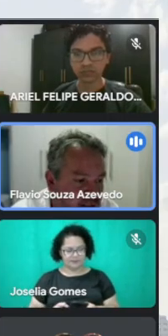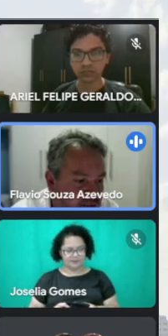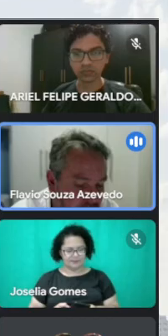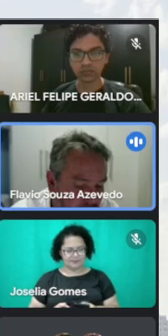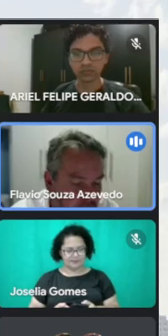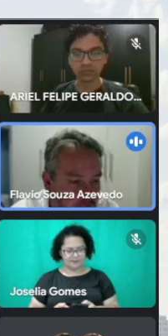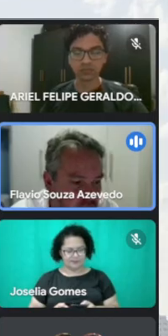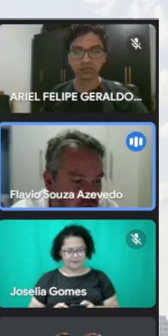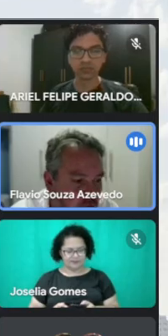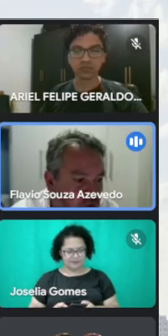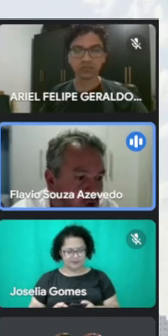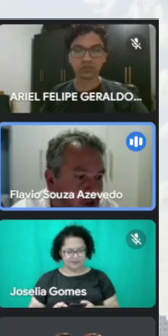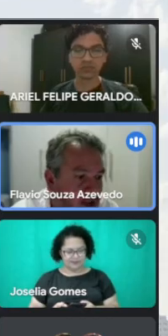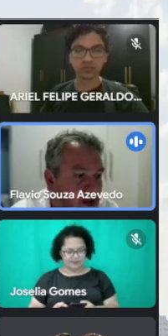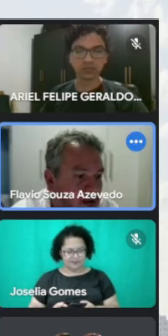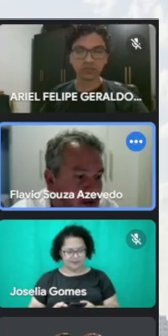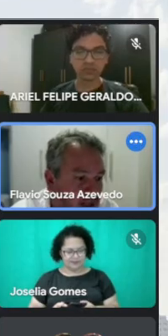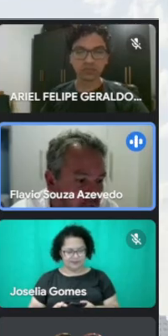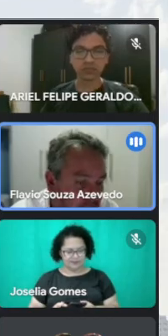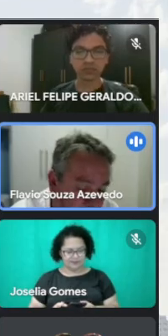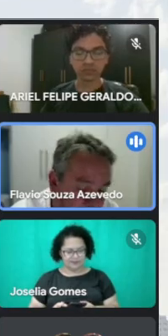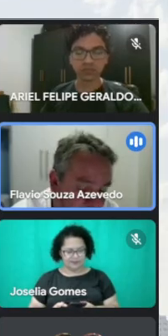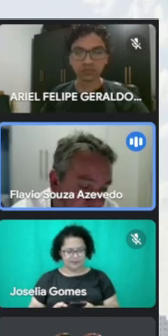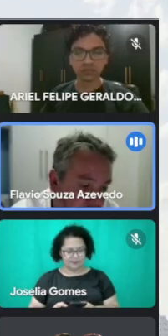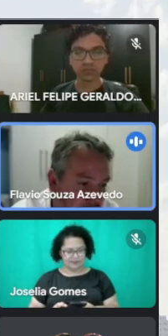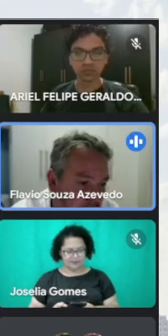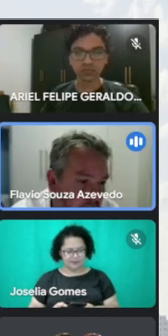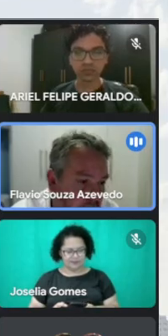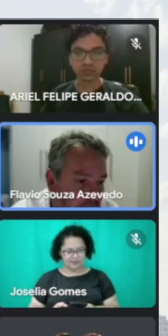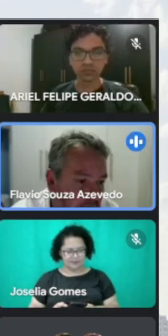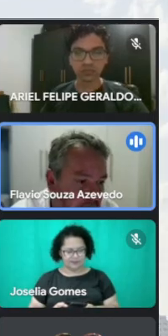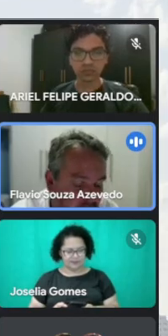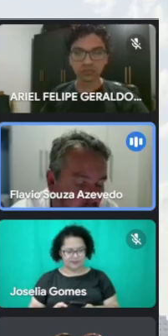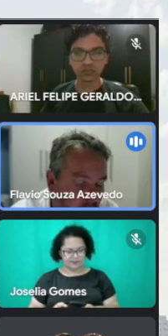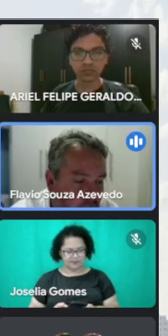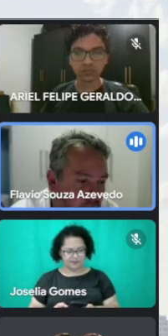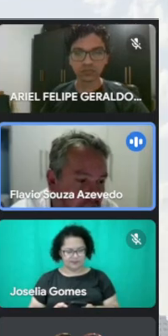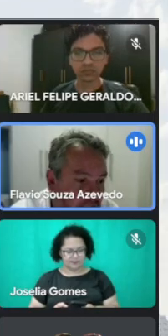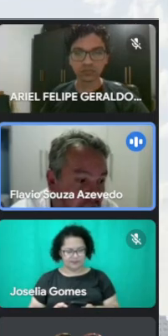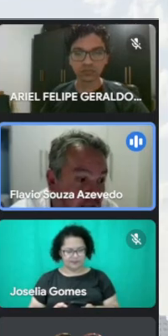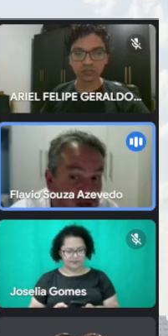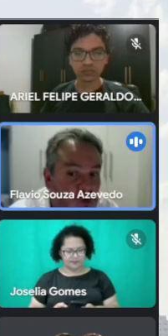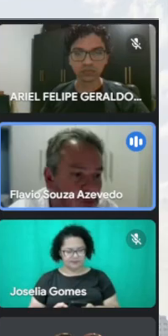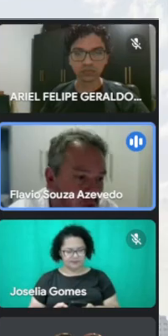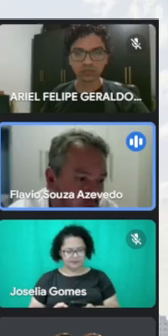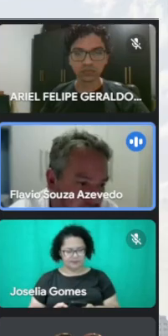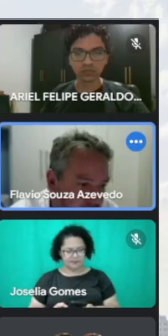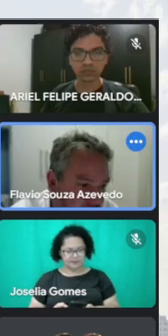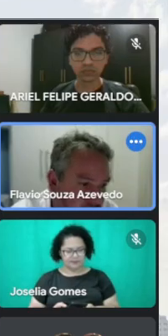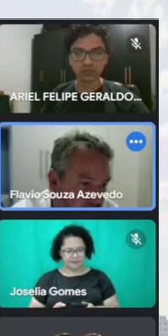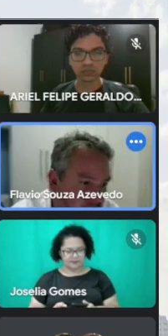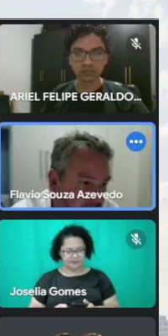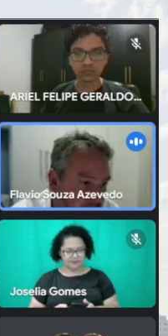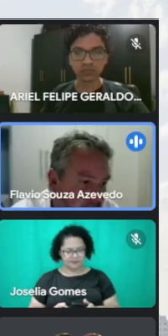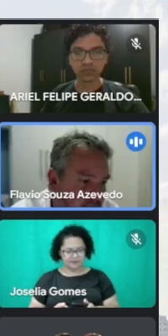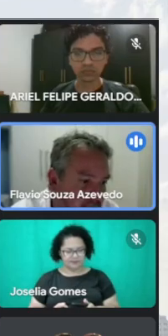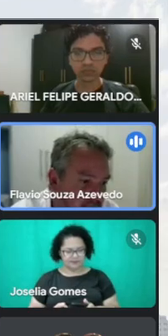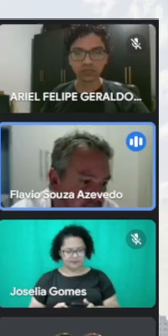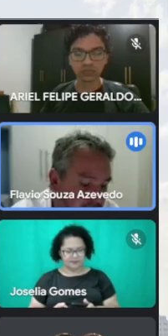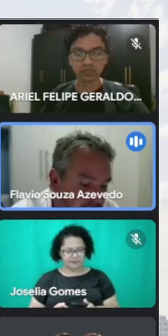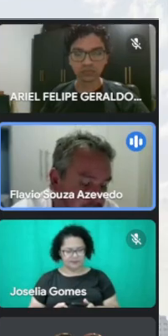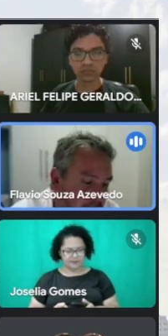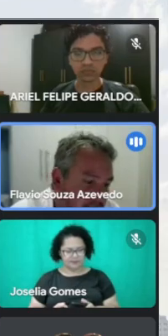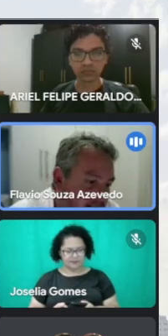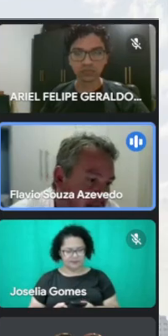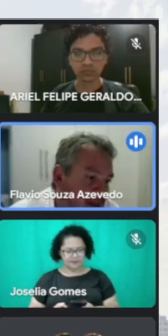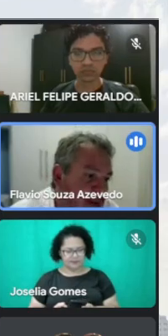lagoa aí funciona como um solo mole, né? Quem é da parte de engenharia sabe, é um solo mole que nem tem suporte, né? Poderia